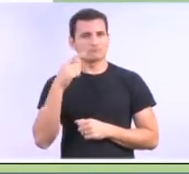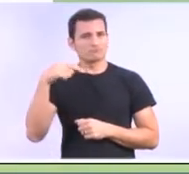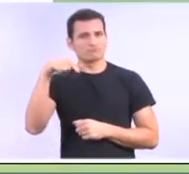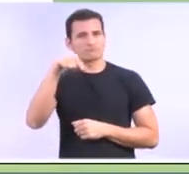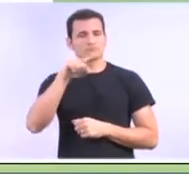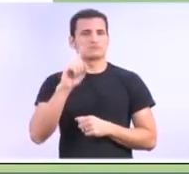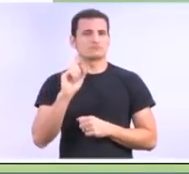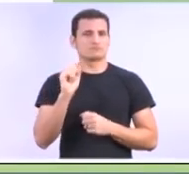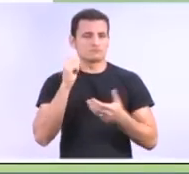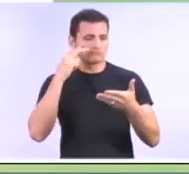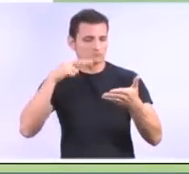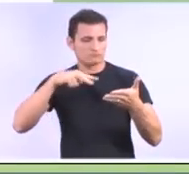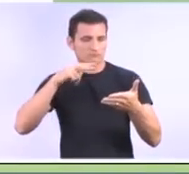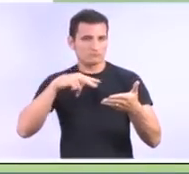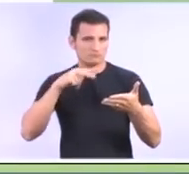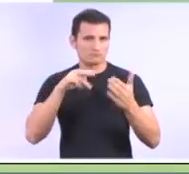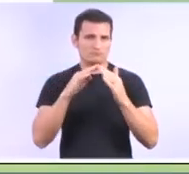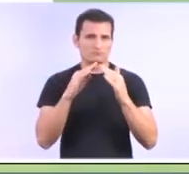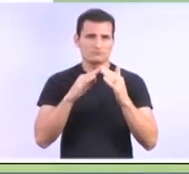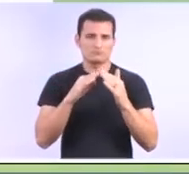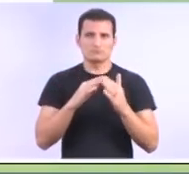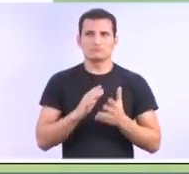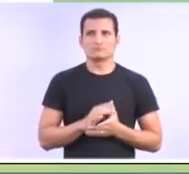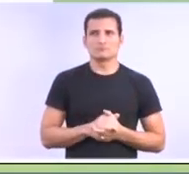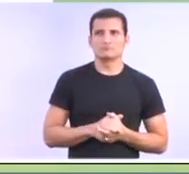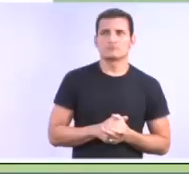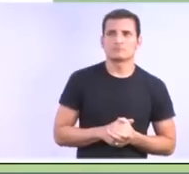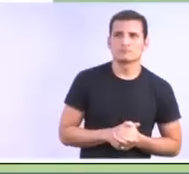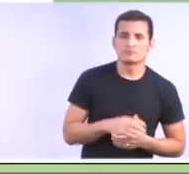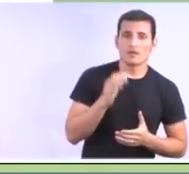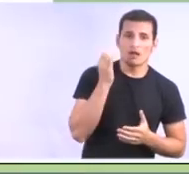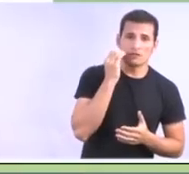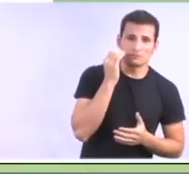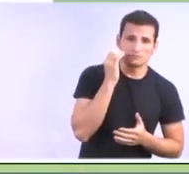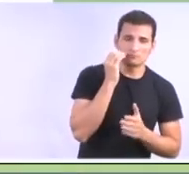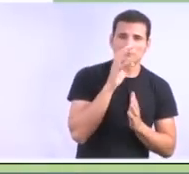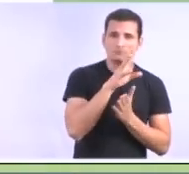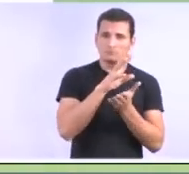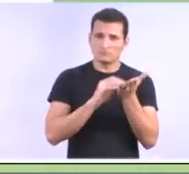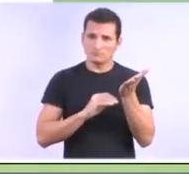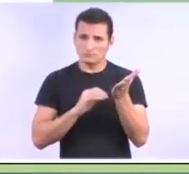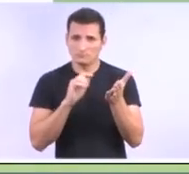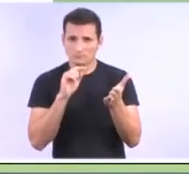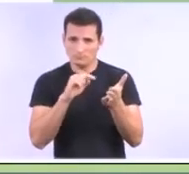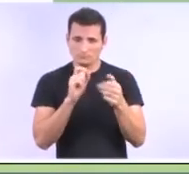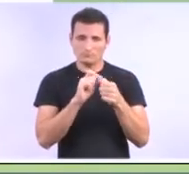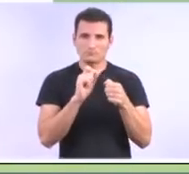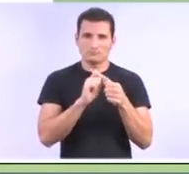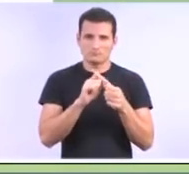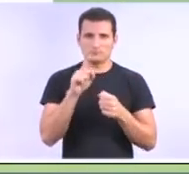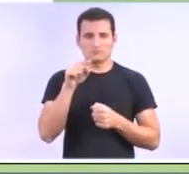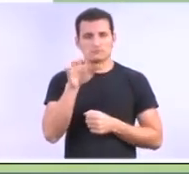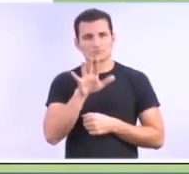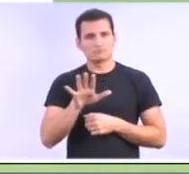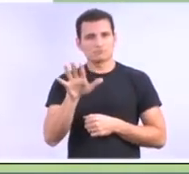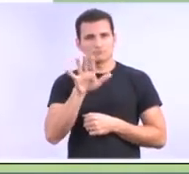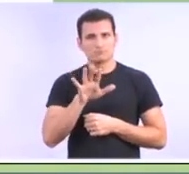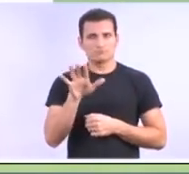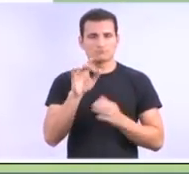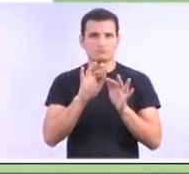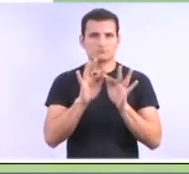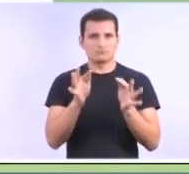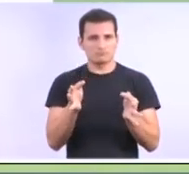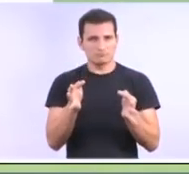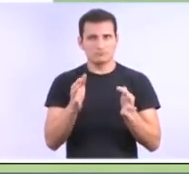lá em casa, tentem repetir esse código em casa também. É uma interface meio simples,